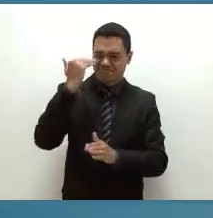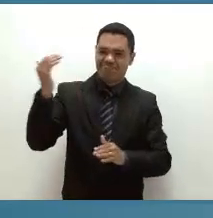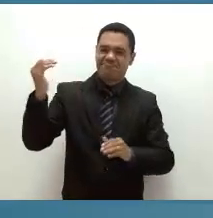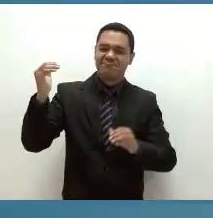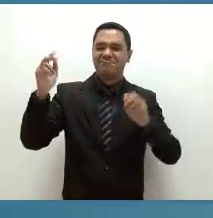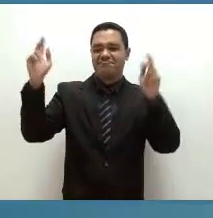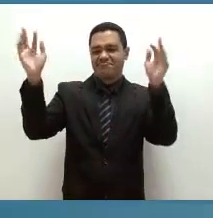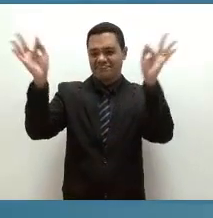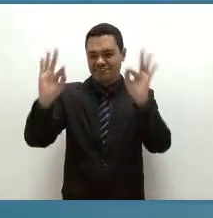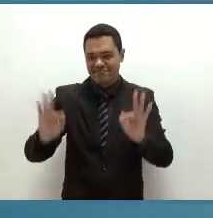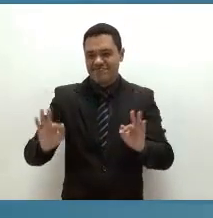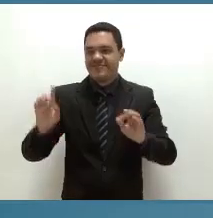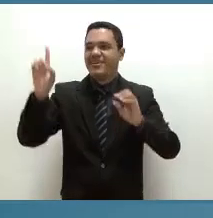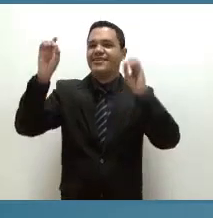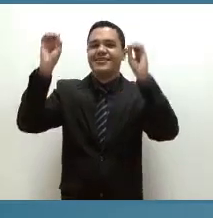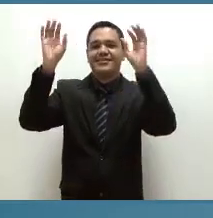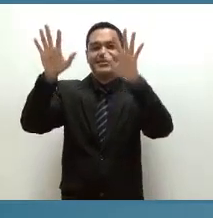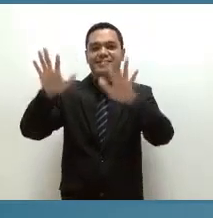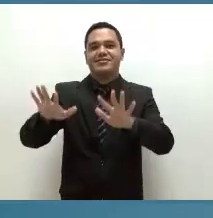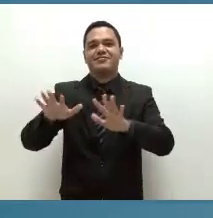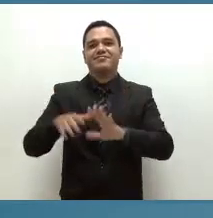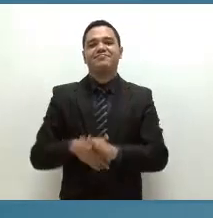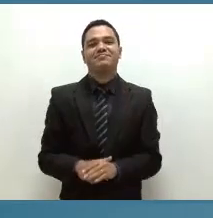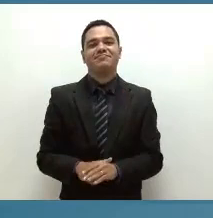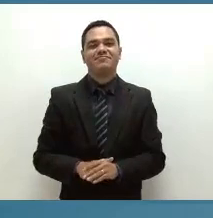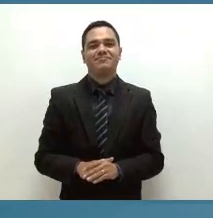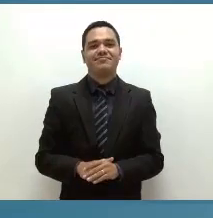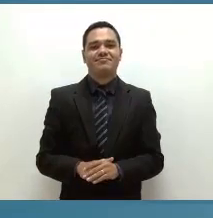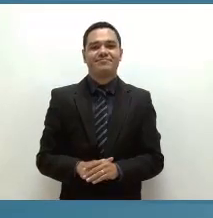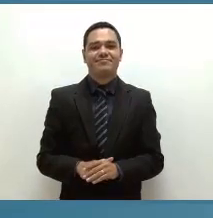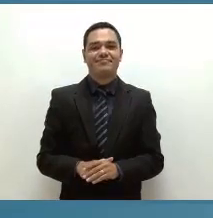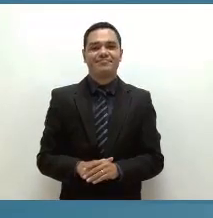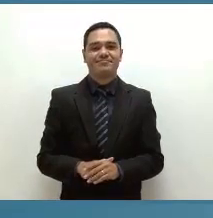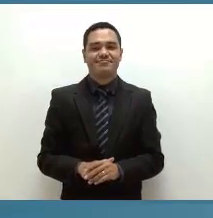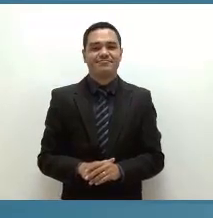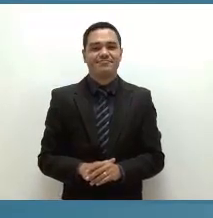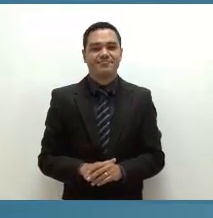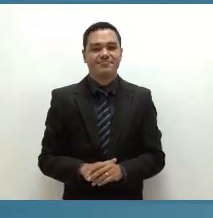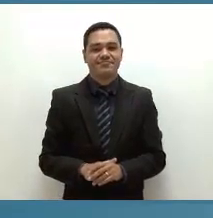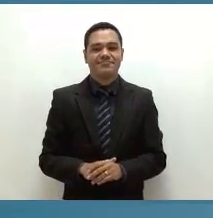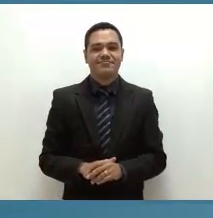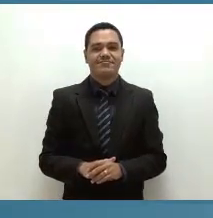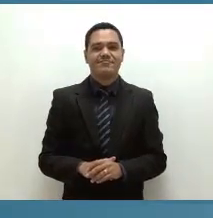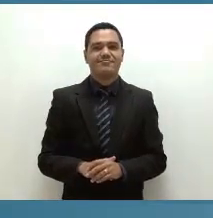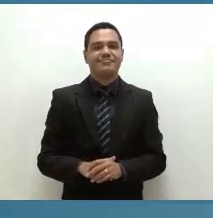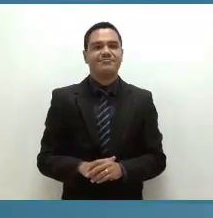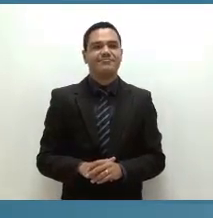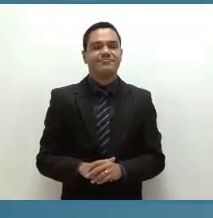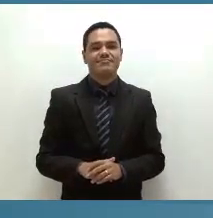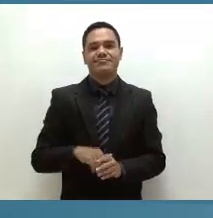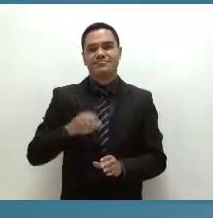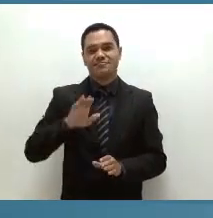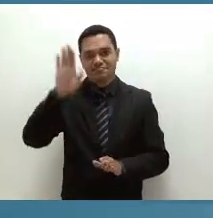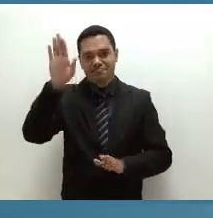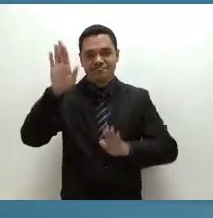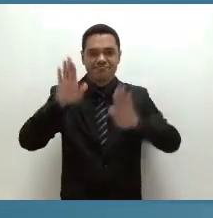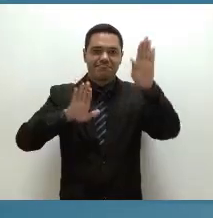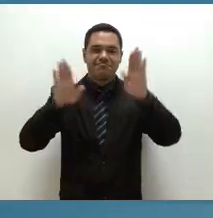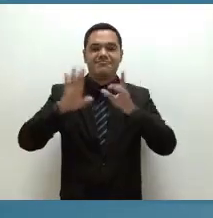que Deus os ilumine. Obrigada, senhora presidente. Obrigada, desembargadora. O senhor deputado, a palavra.